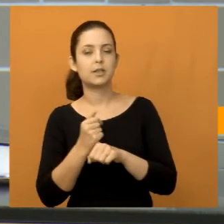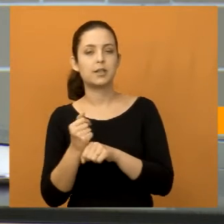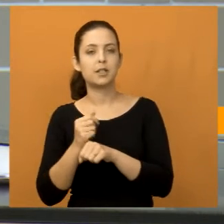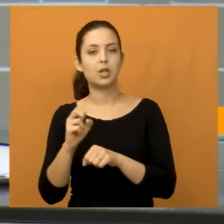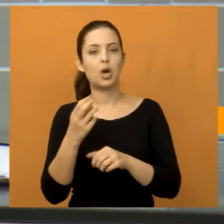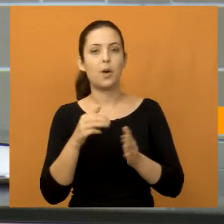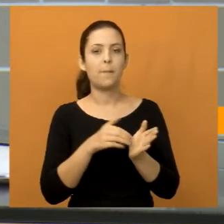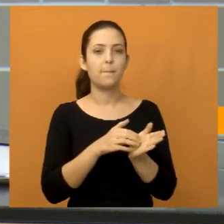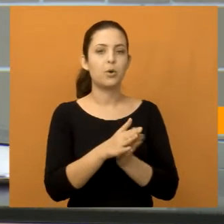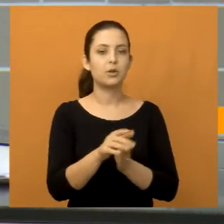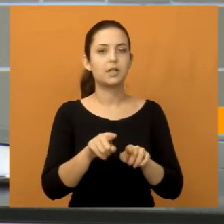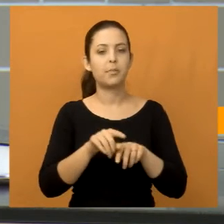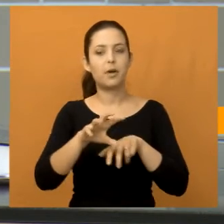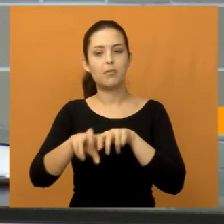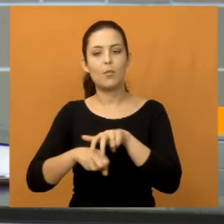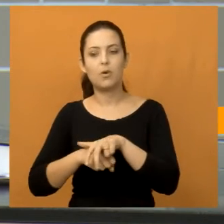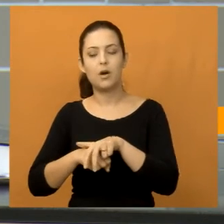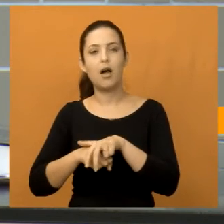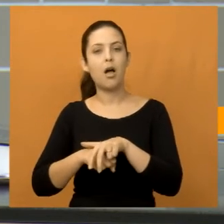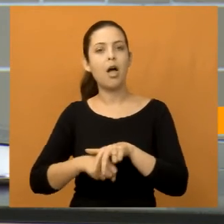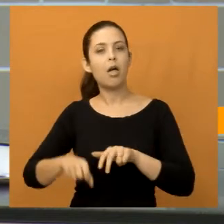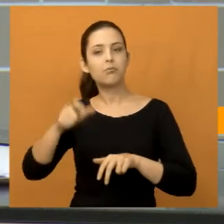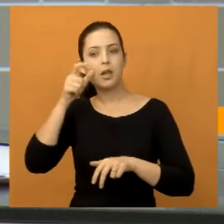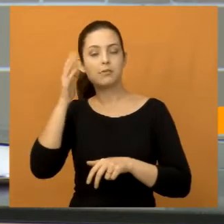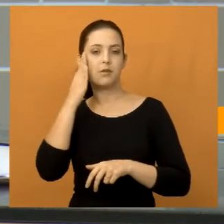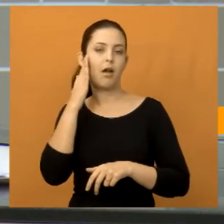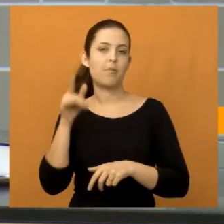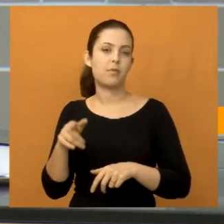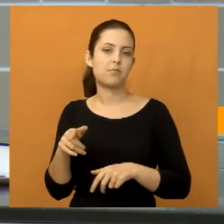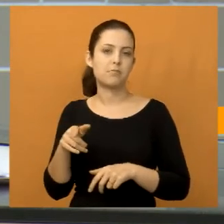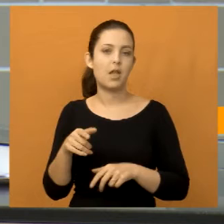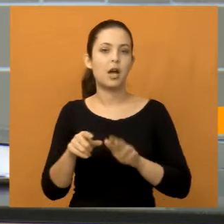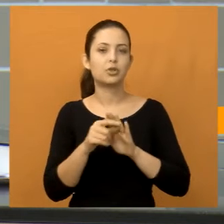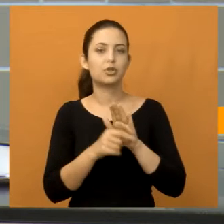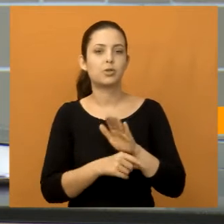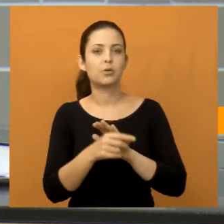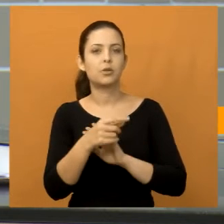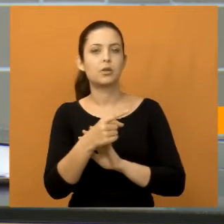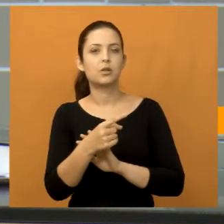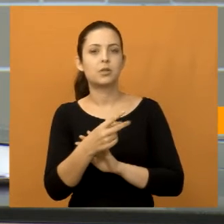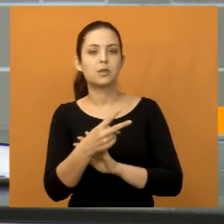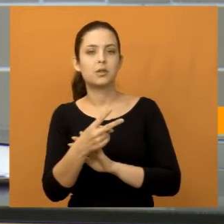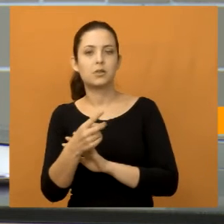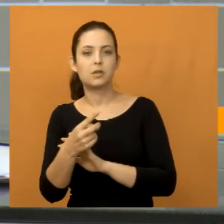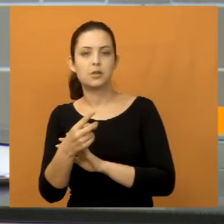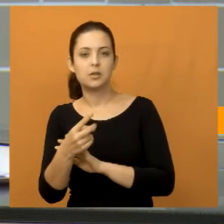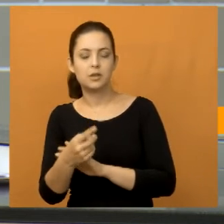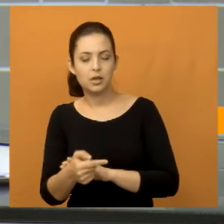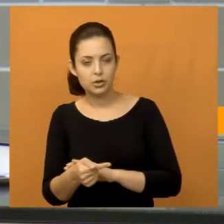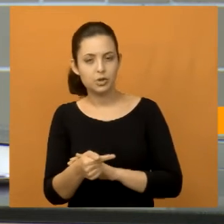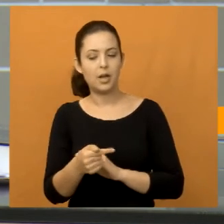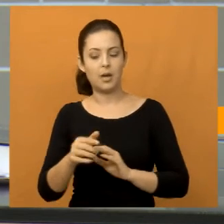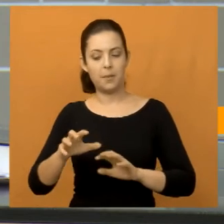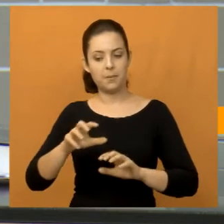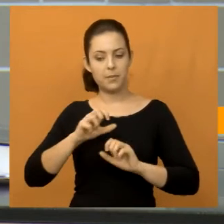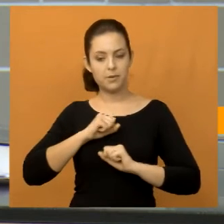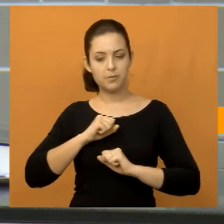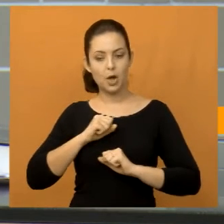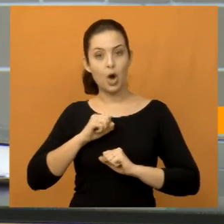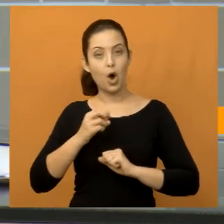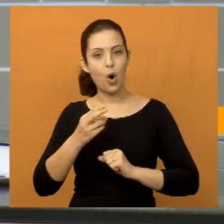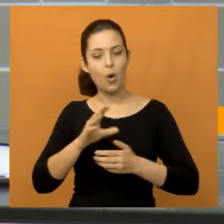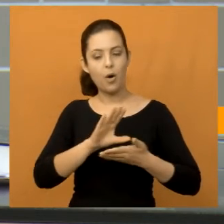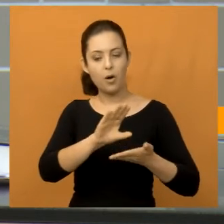E o crime de corrupção passiva, artigo 317, solicitar ou receber para si ou para